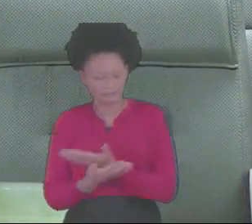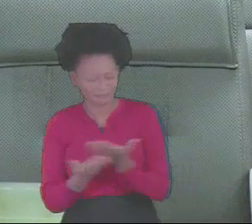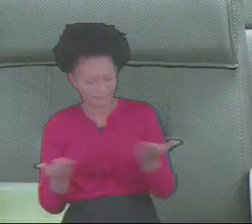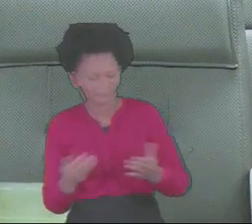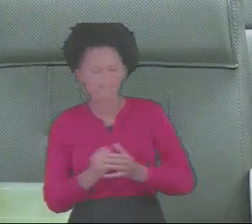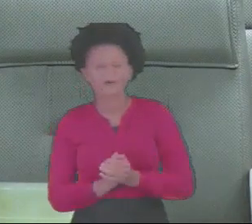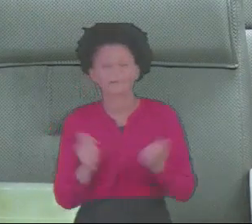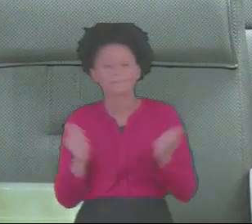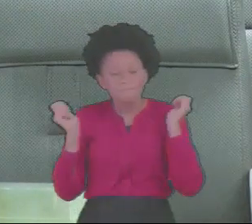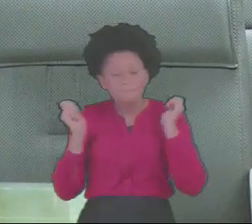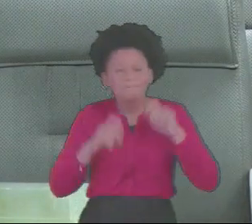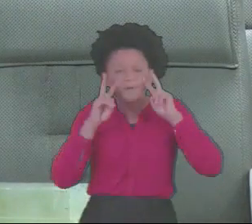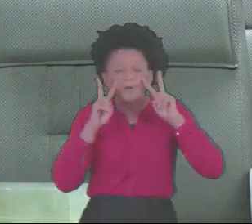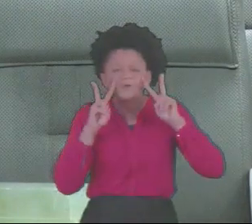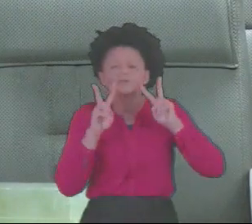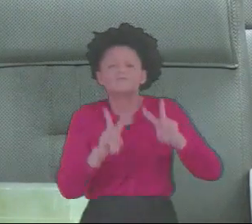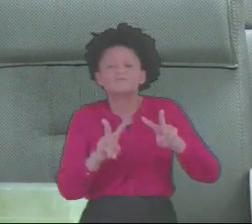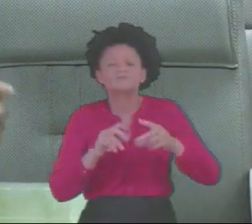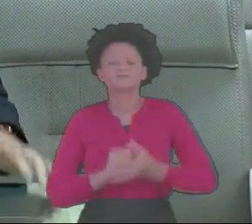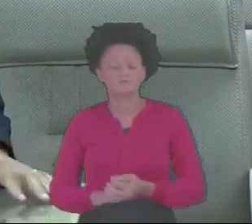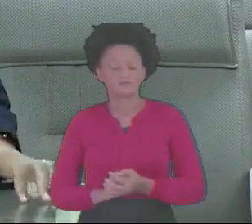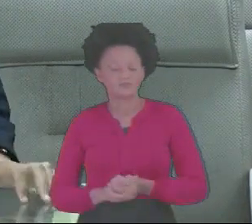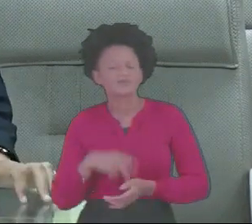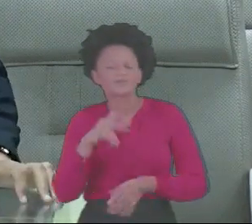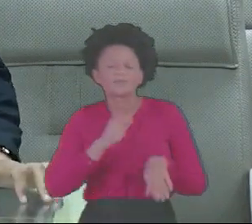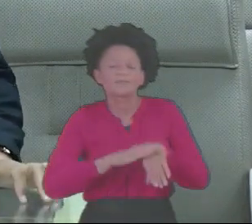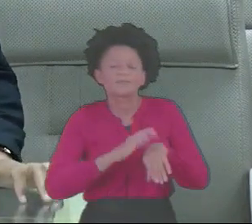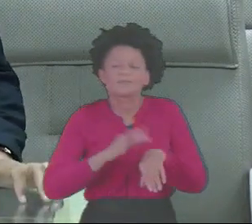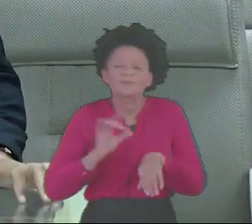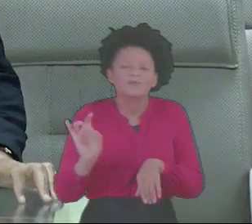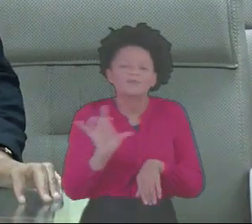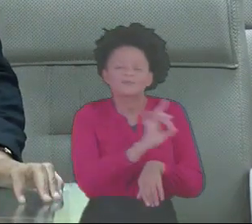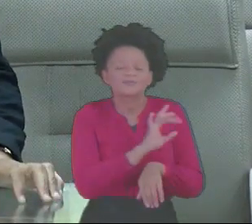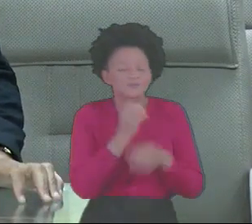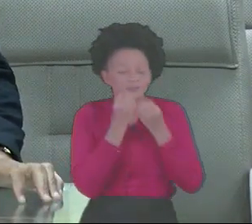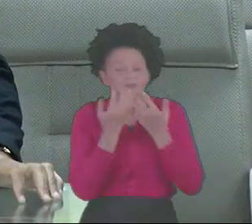possa enxergar os seus benefícios